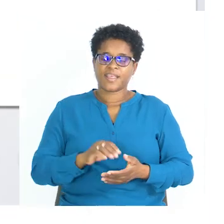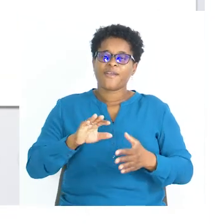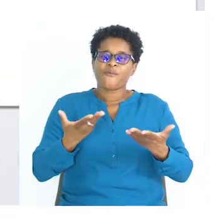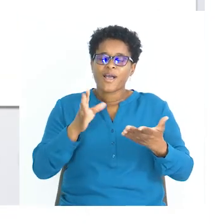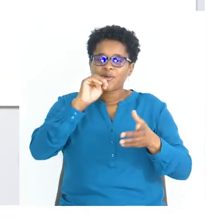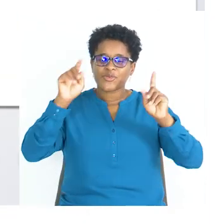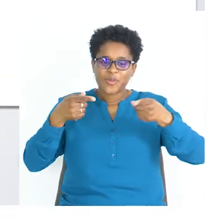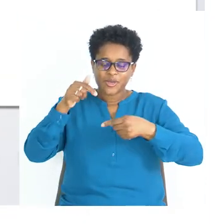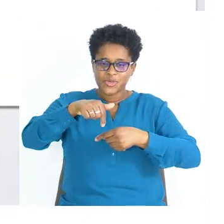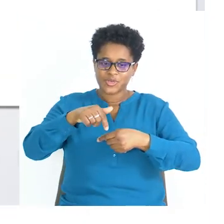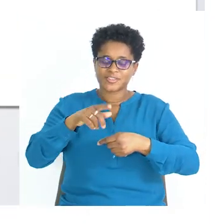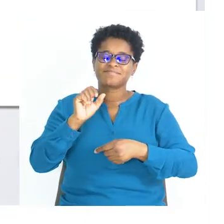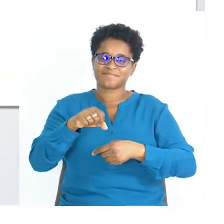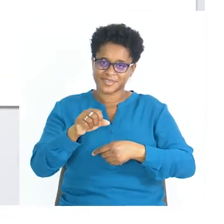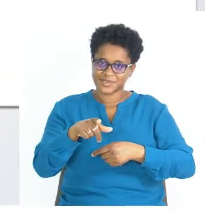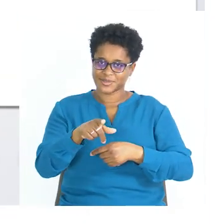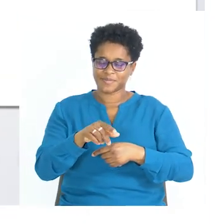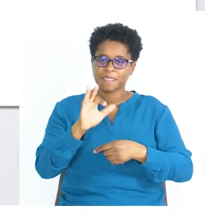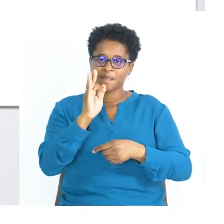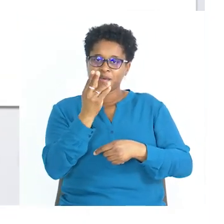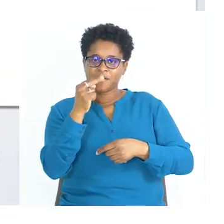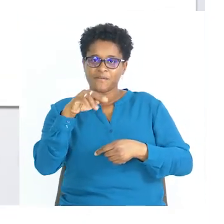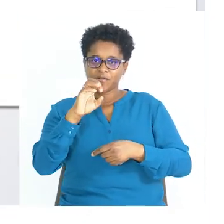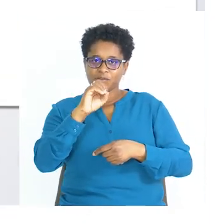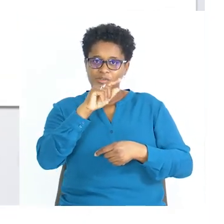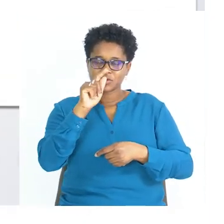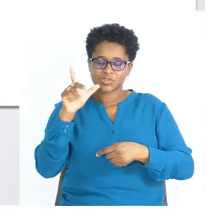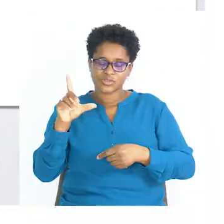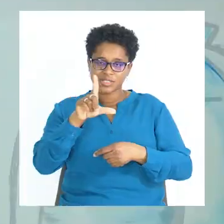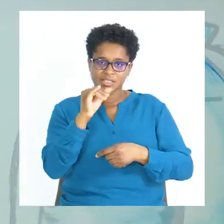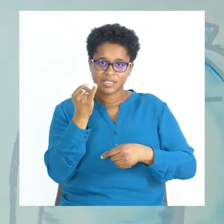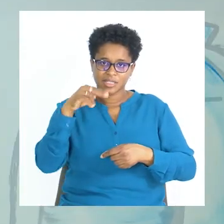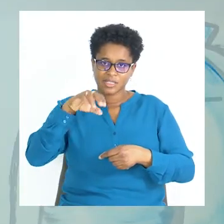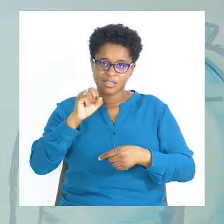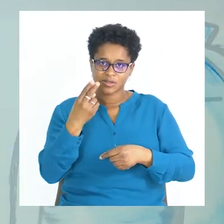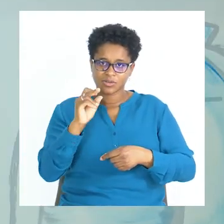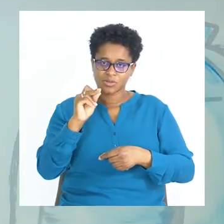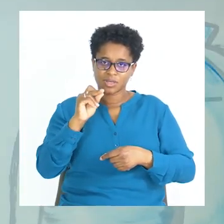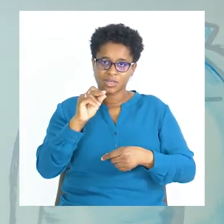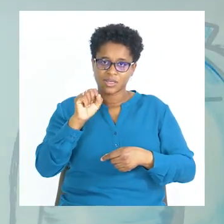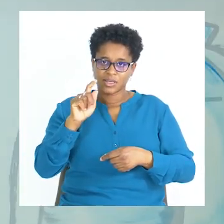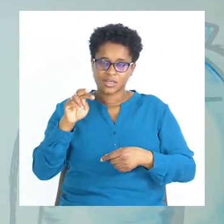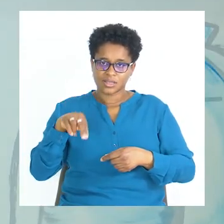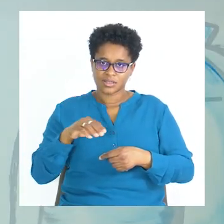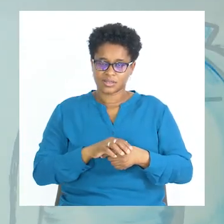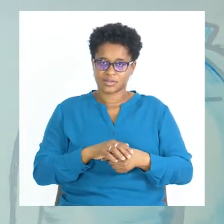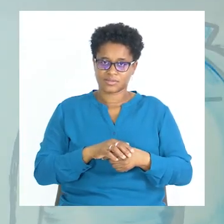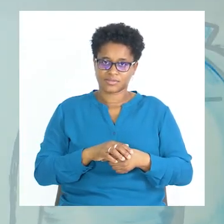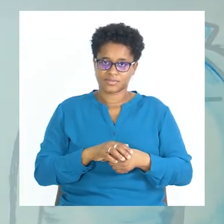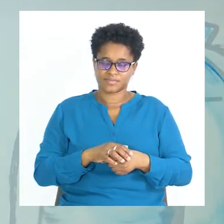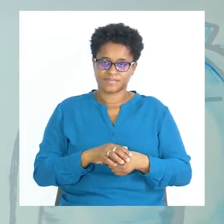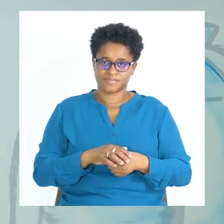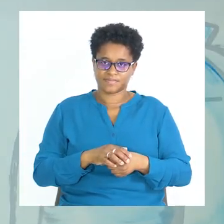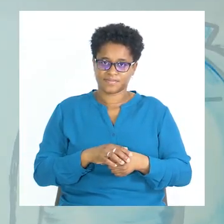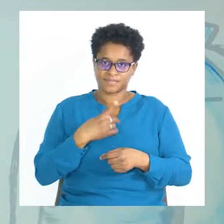Então, qual é que é o sumário de hoje? Isso mesmo. Funções da linguagem. Intenções que tu podes ter com a